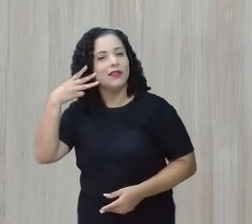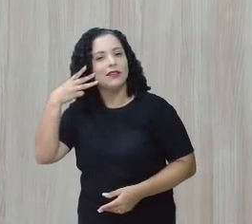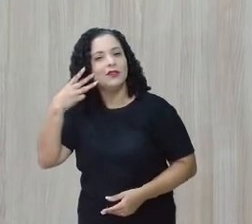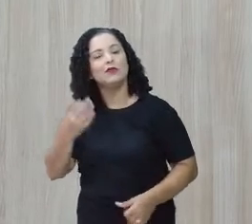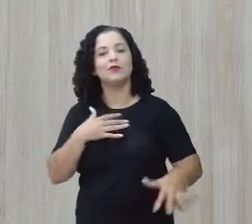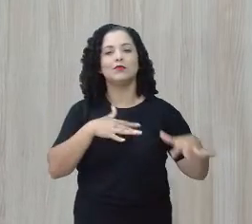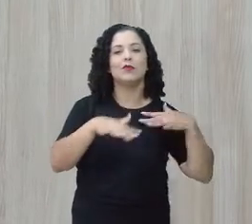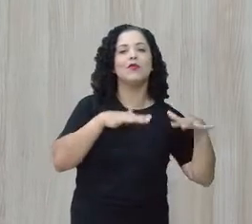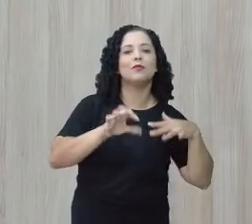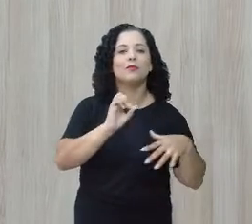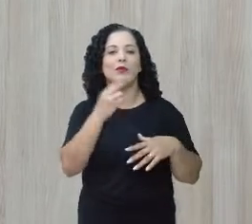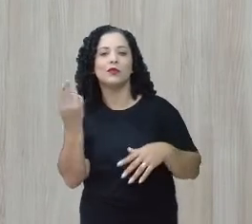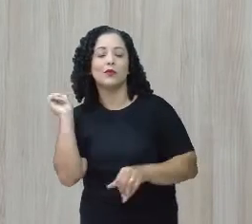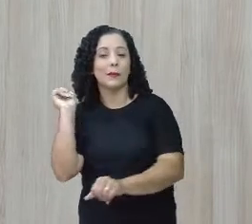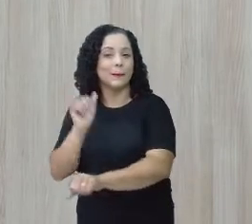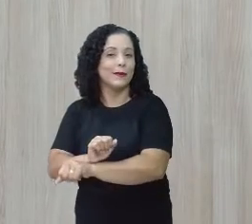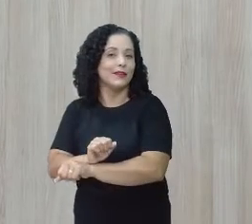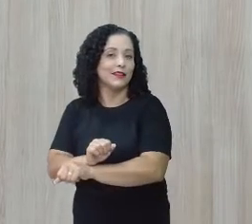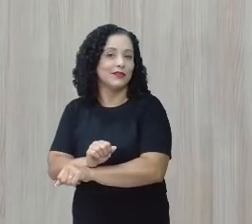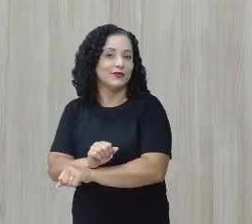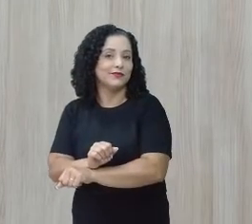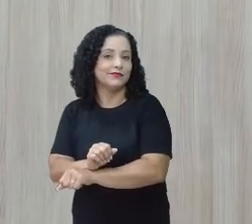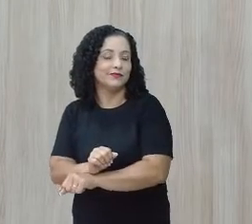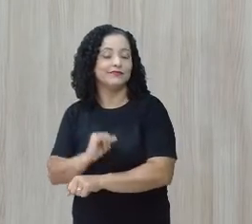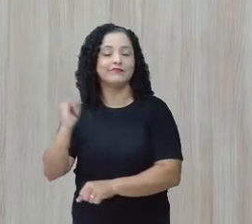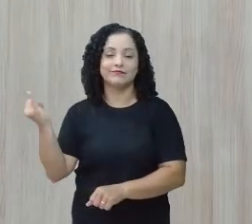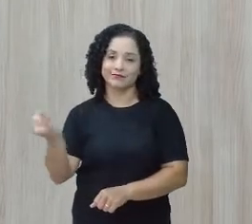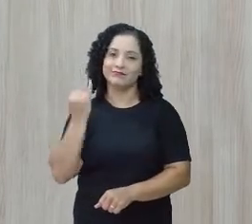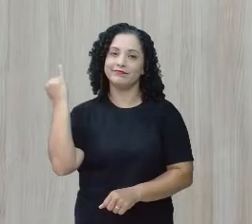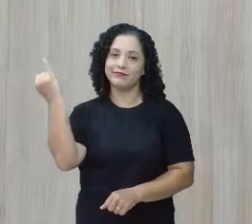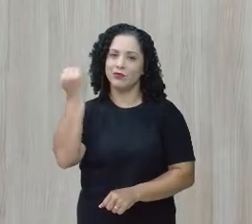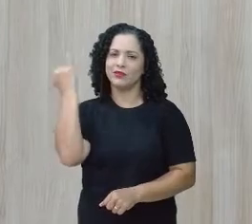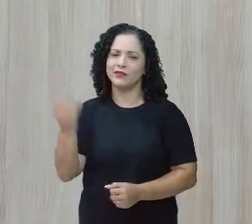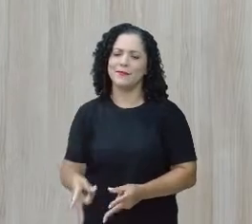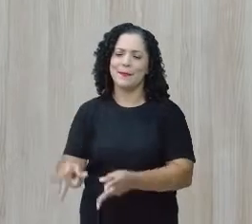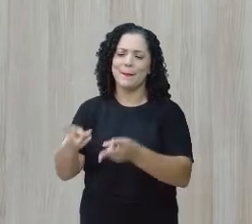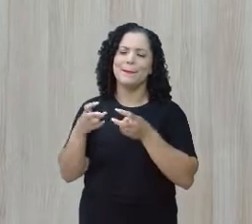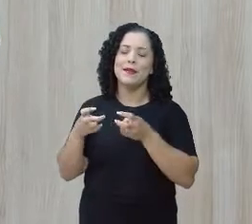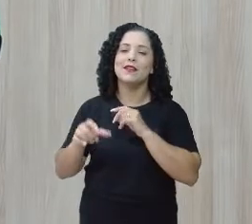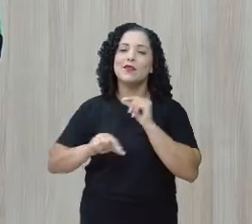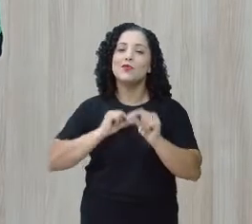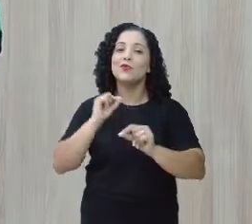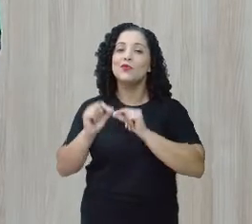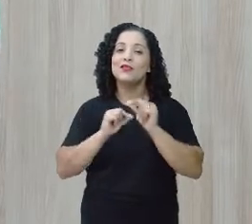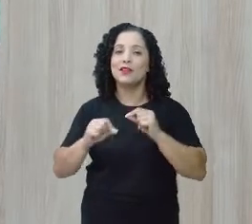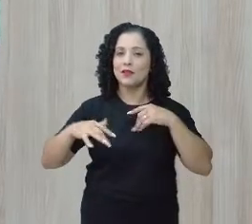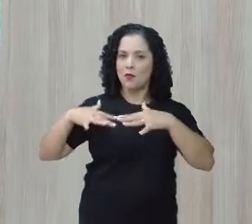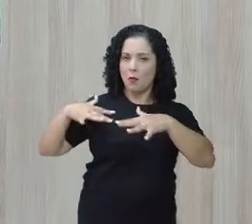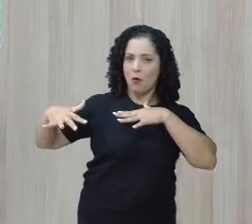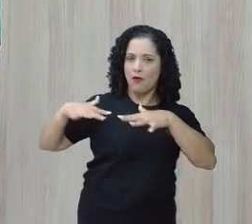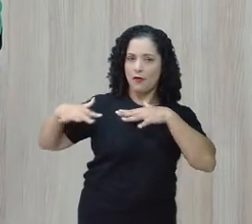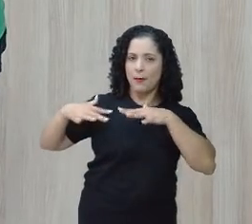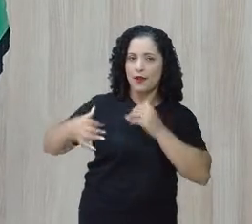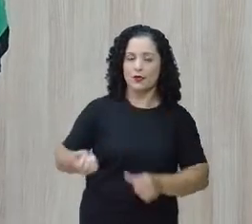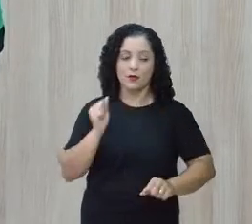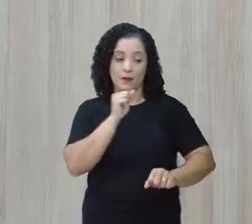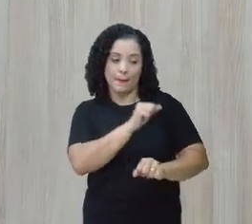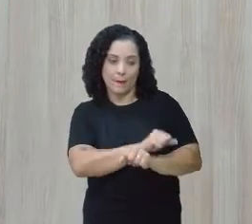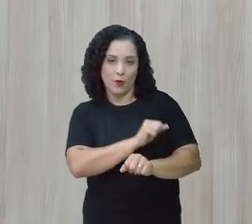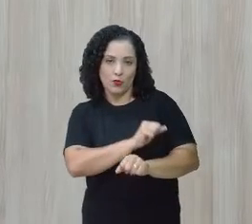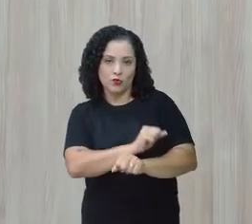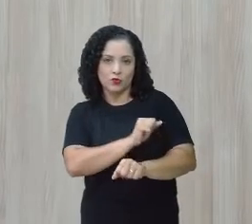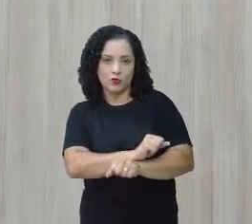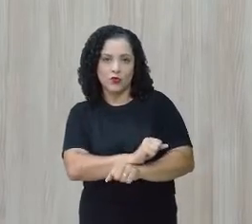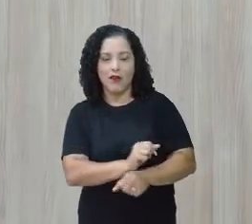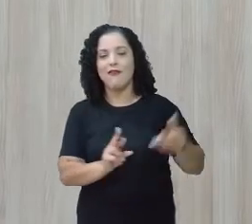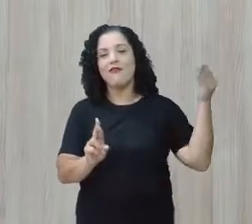em repouso ou em movimento? Então, aqui é muito importante a gente perceber que essa questão do movimento e do repouso, a